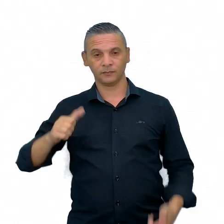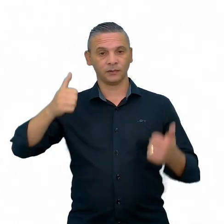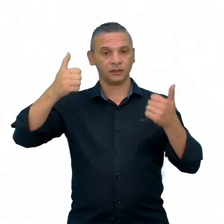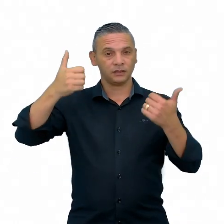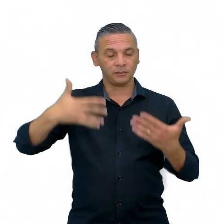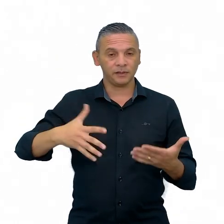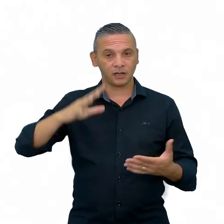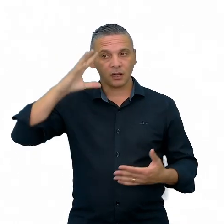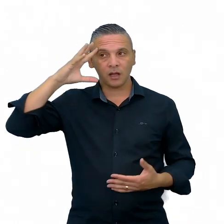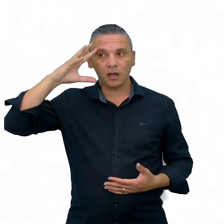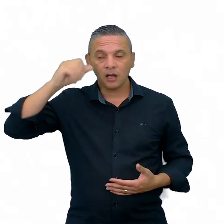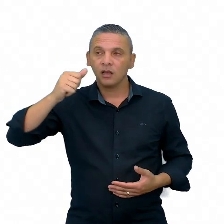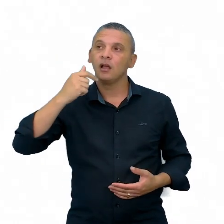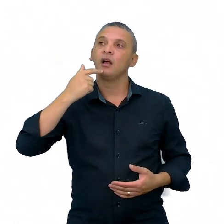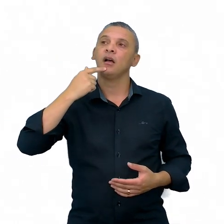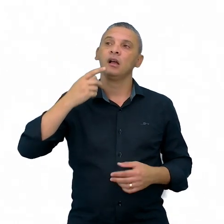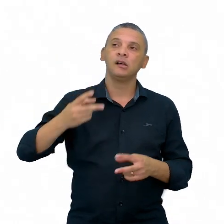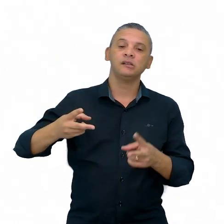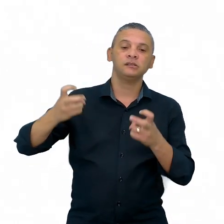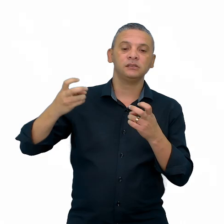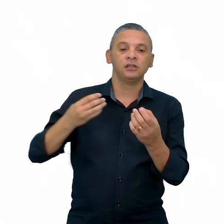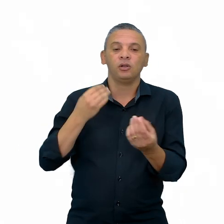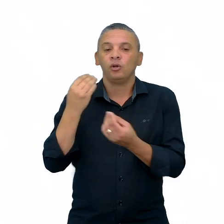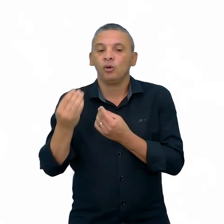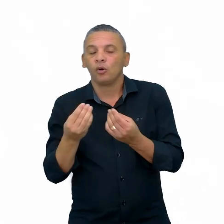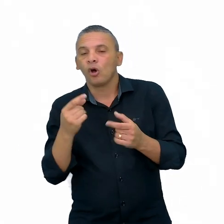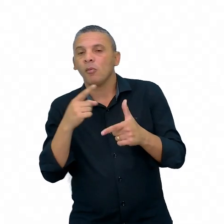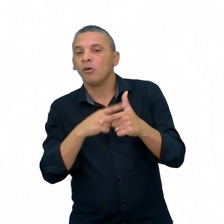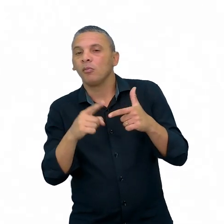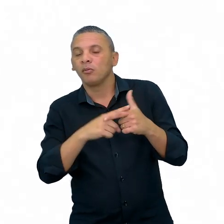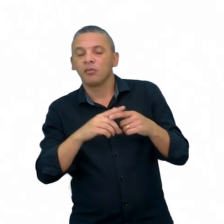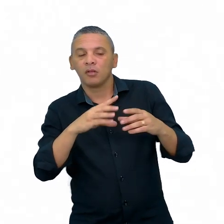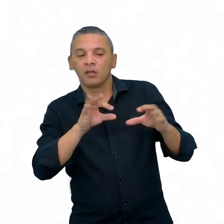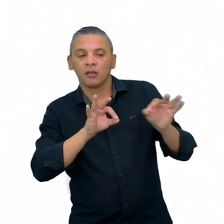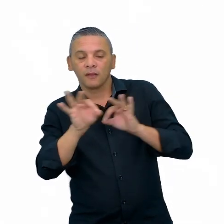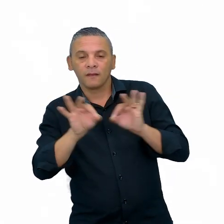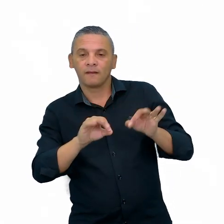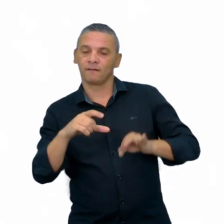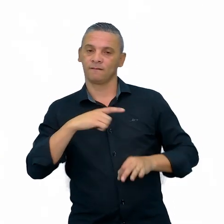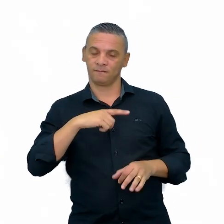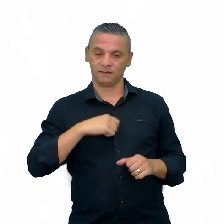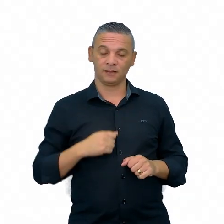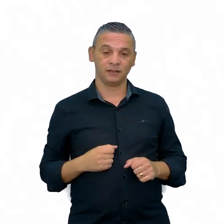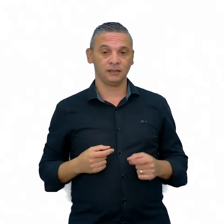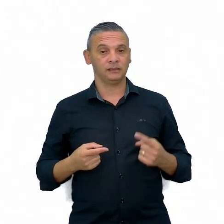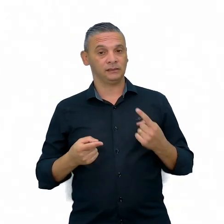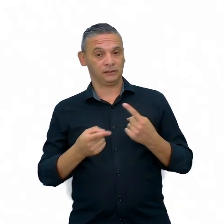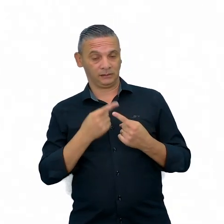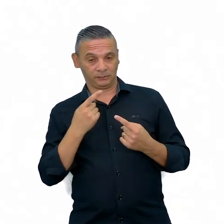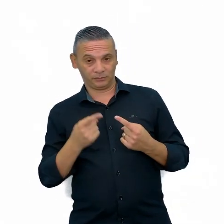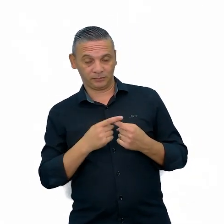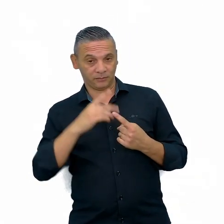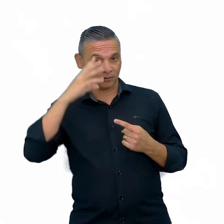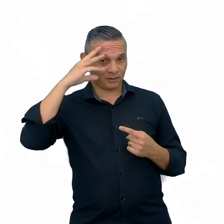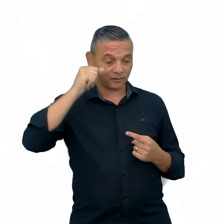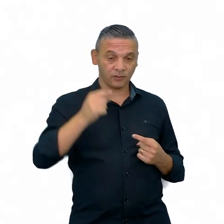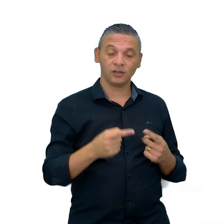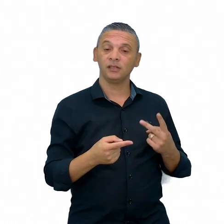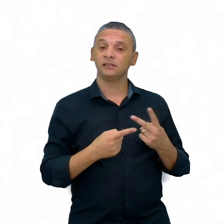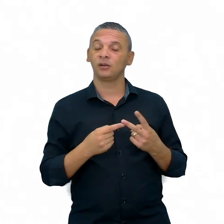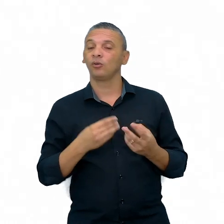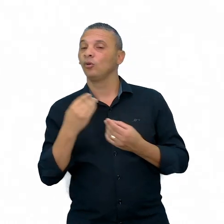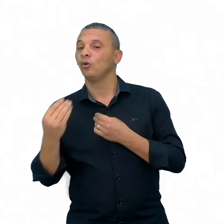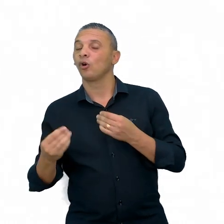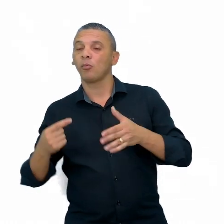de resolver, e percebam como nós estamos aprofundando em nossa habilidade. A primeira falava de resolver, agora